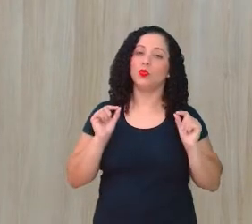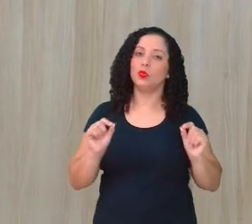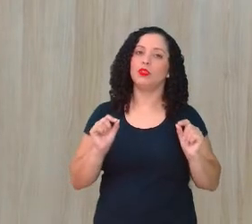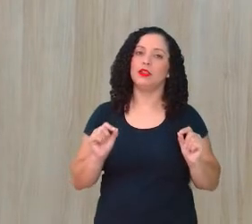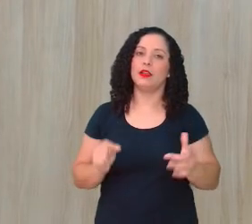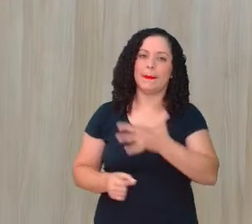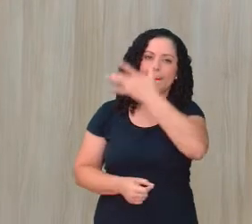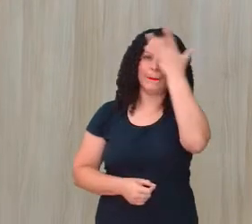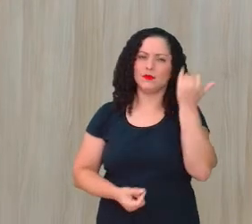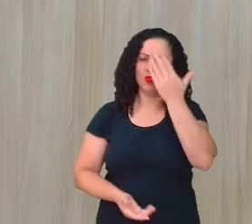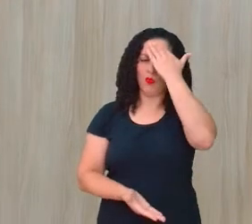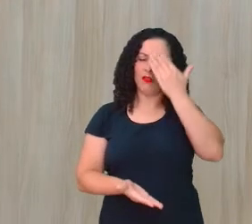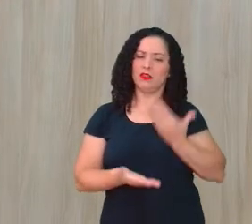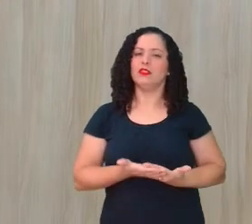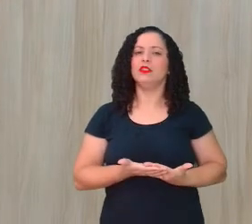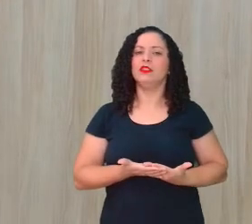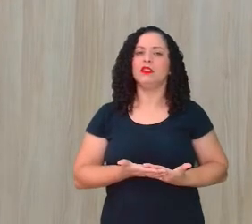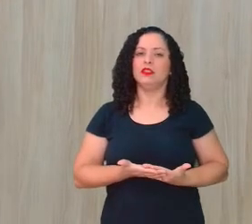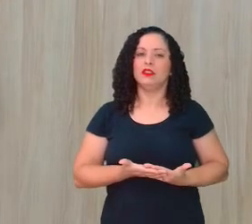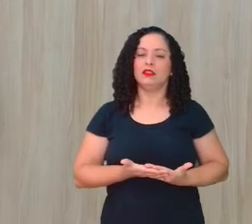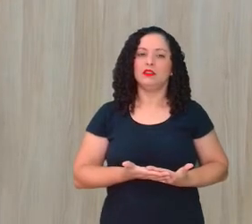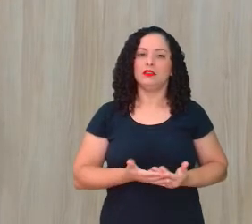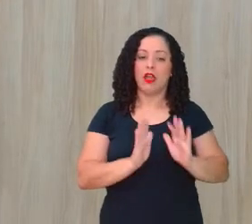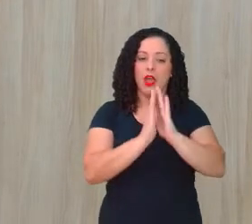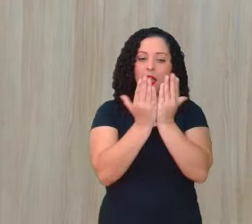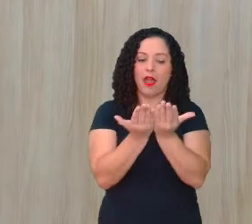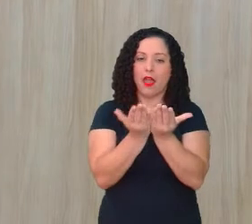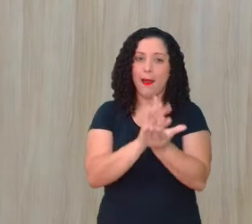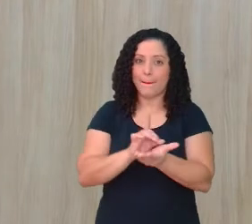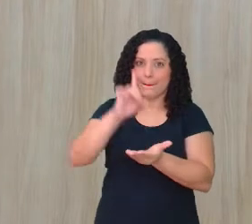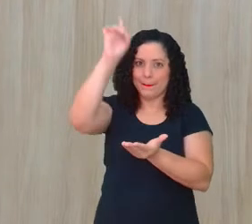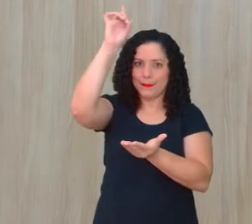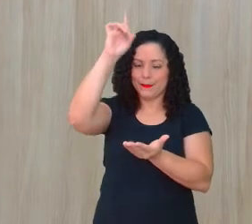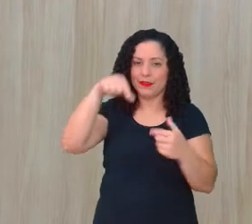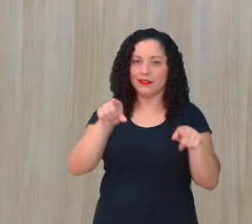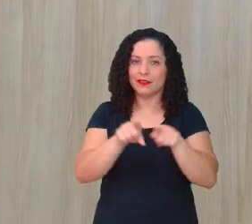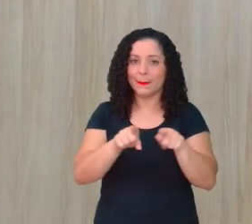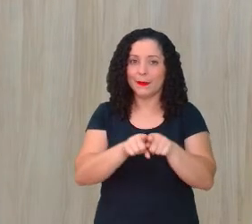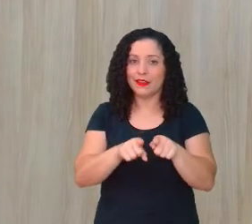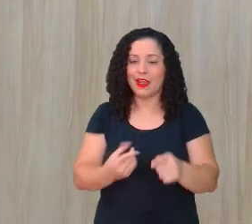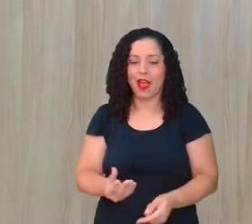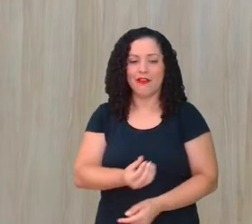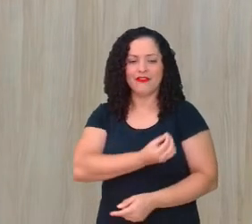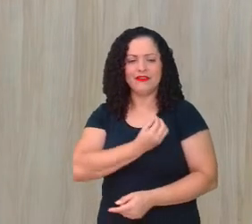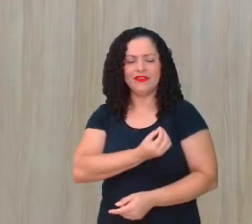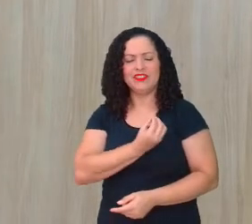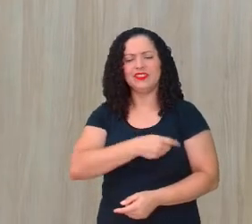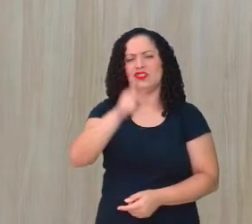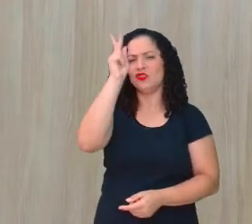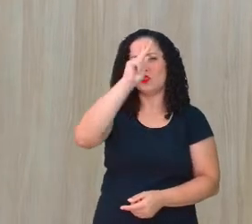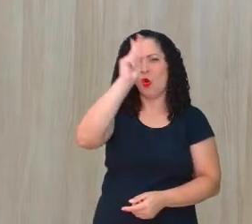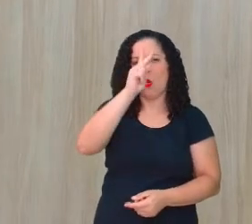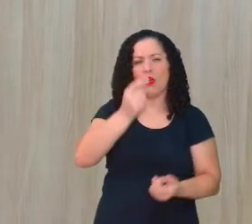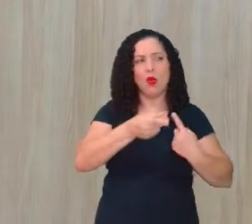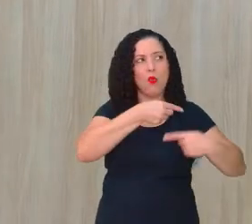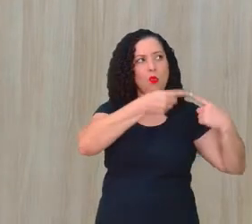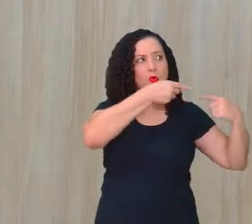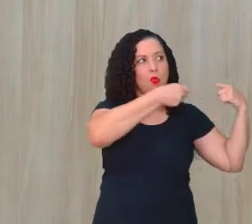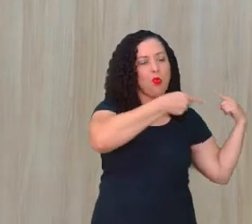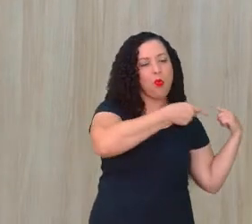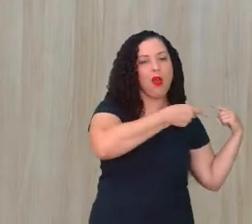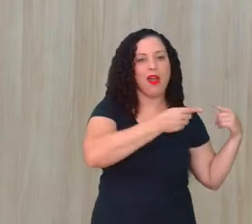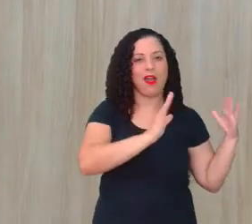A crença, né, na Bíblia e na tradição da Igreja. Para a Igreja Anglicana, não, a